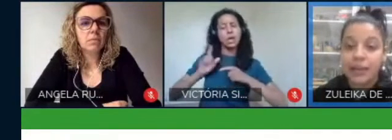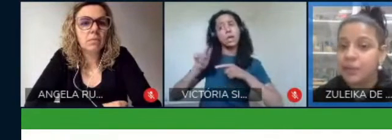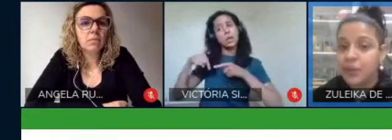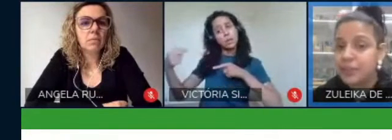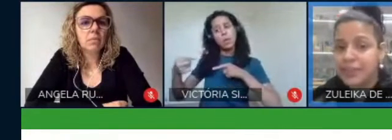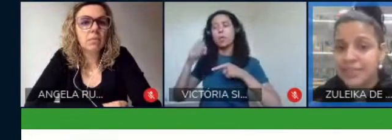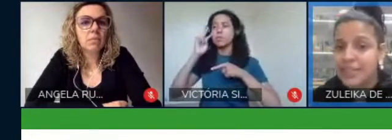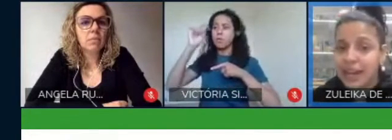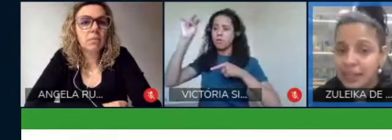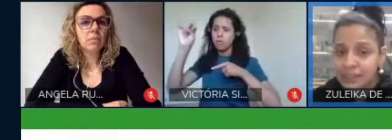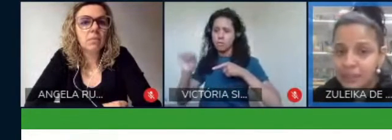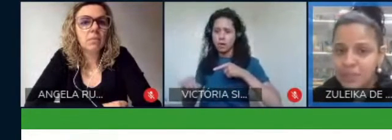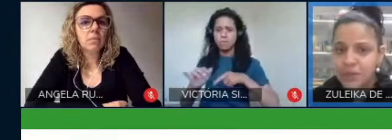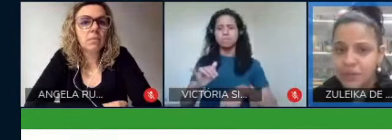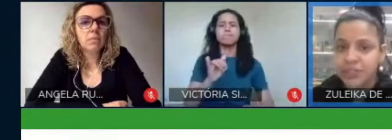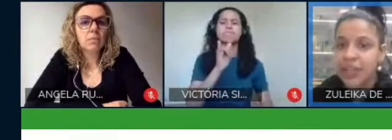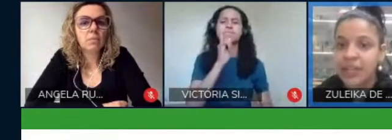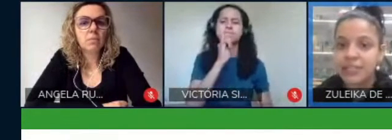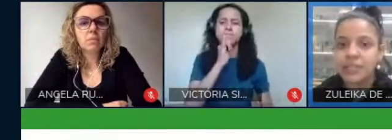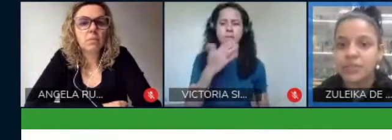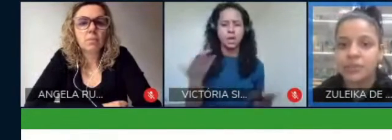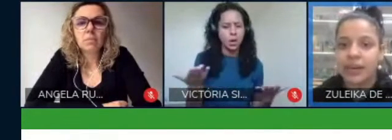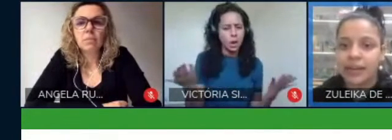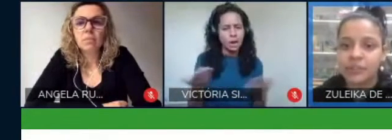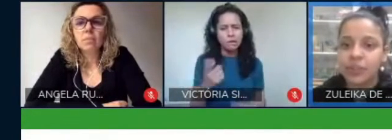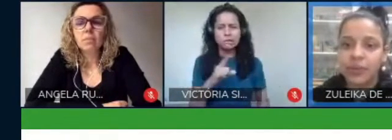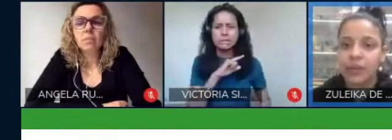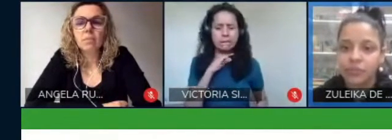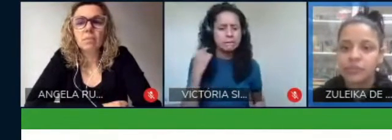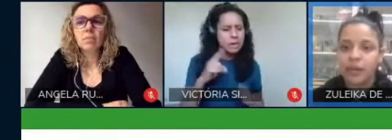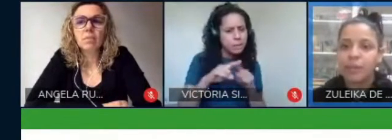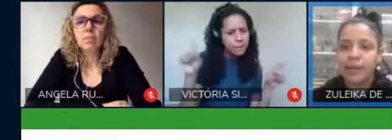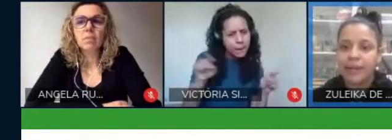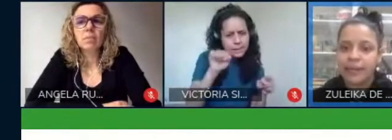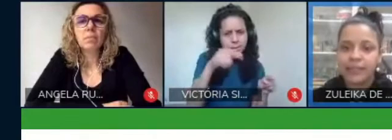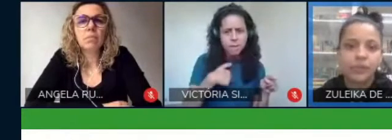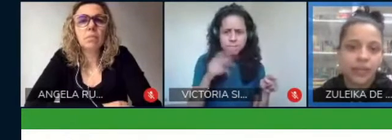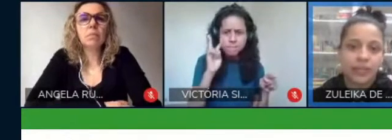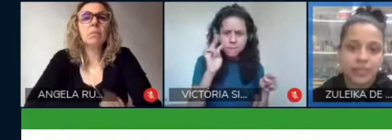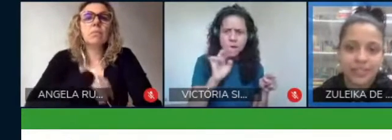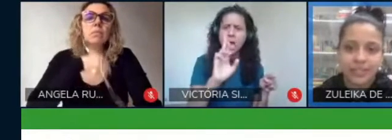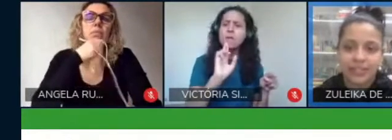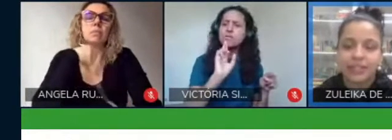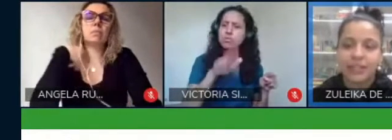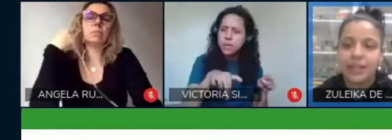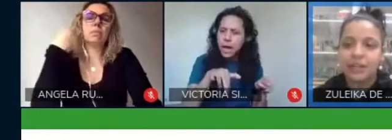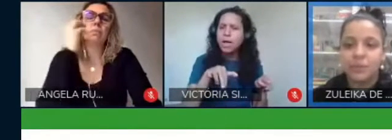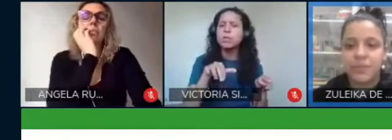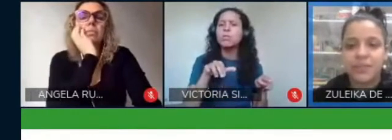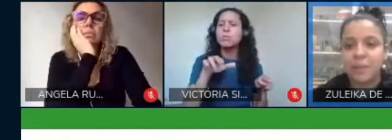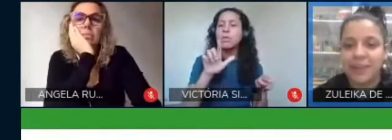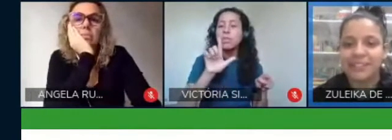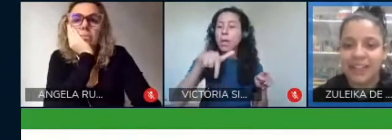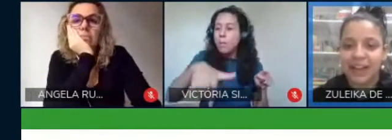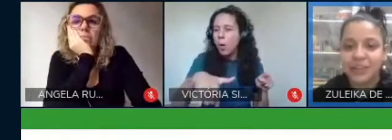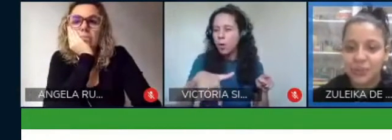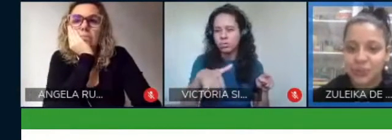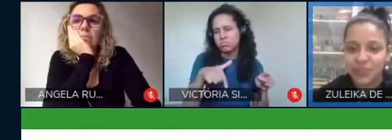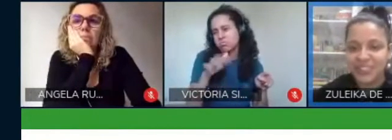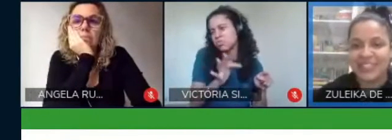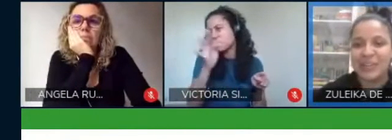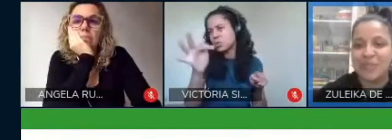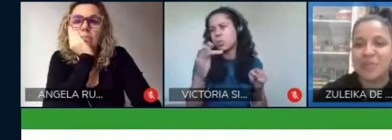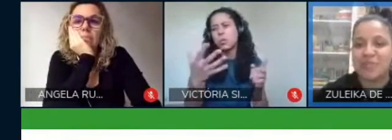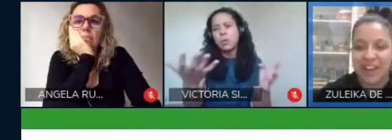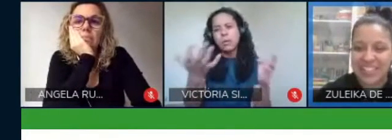depois. Ah, eu tô atrasada, mas eu achei esse resultado e eu quero voltar para ele, não quero esquecer. Não precisa